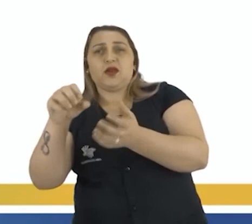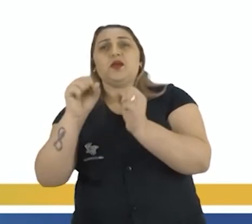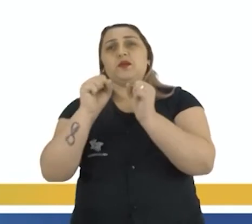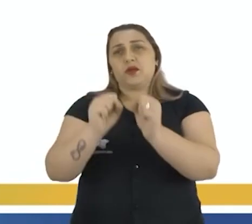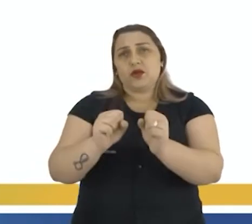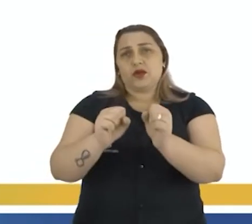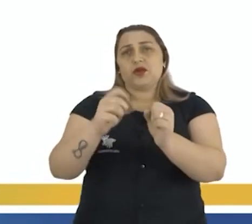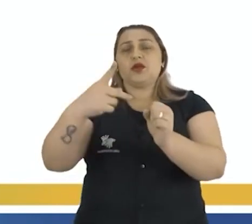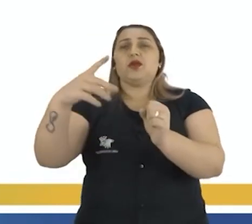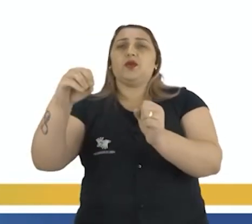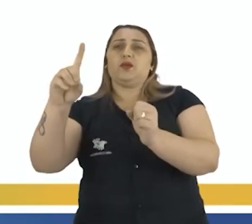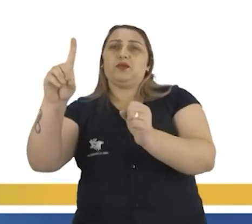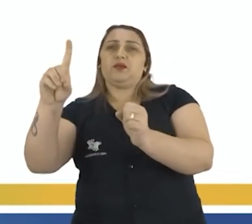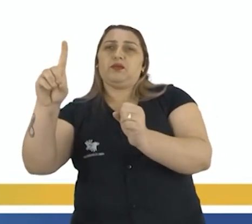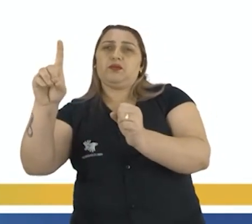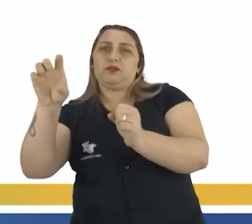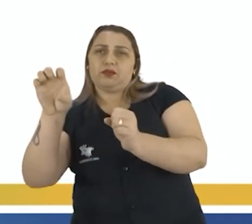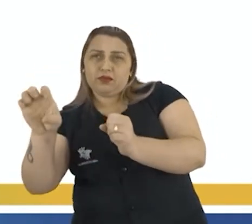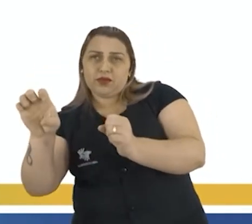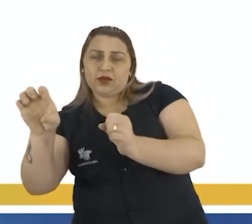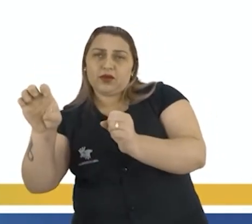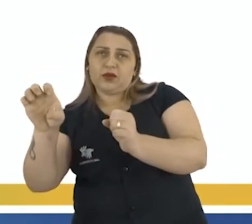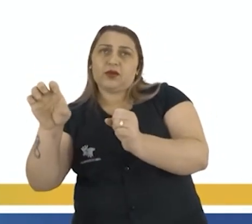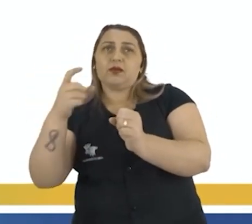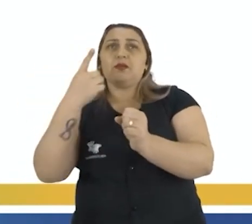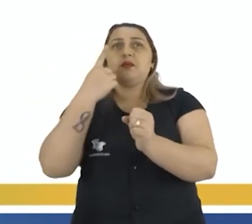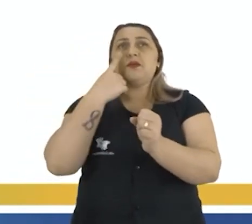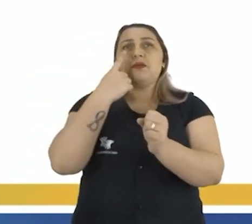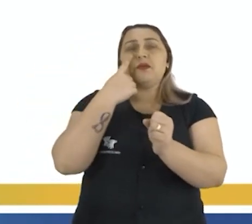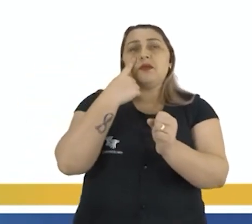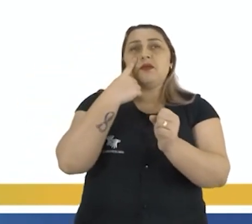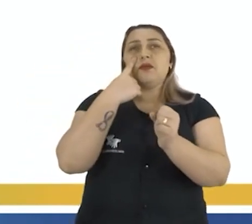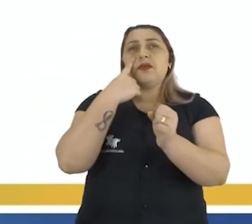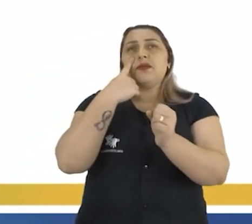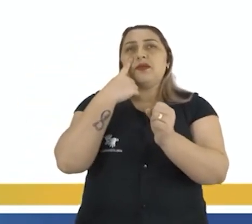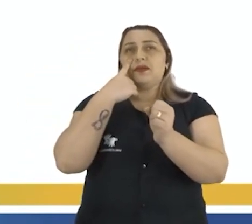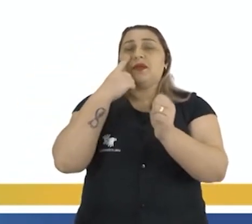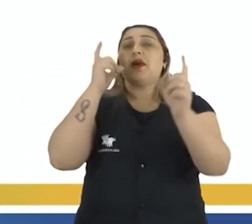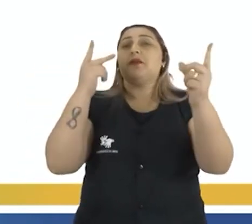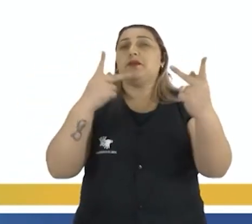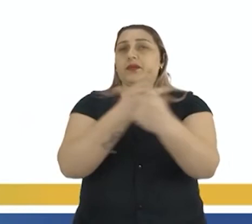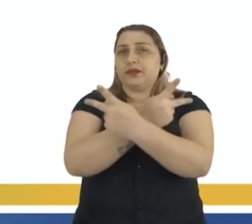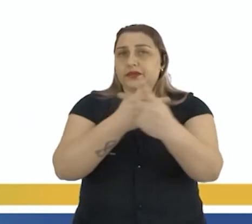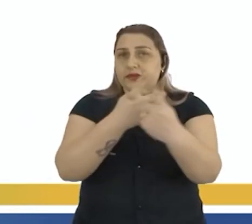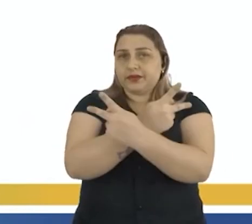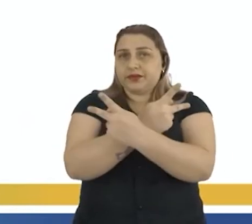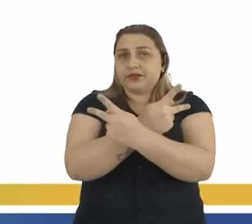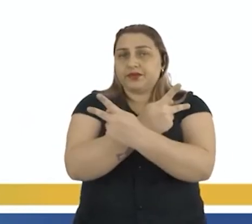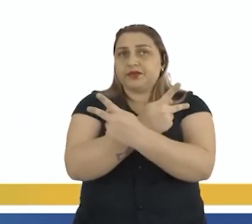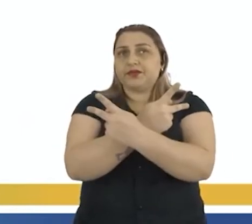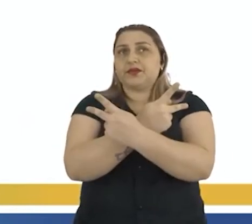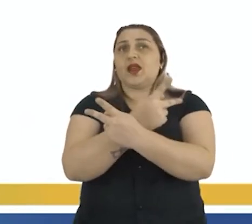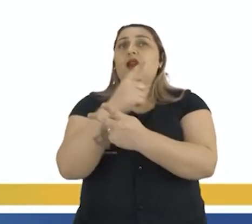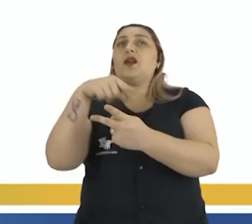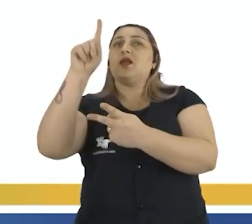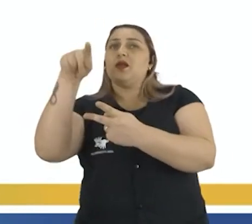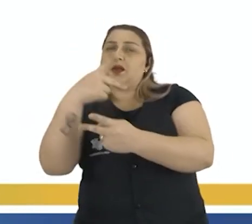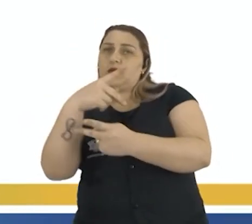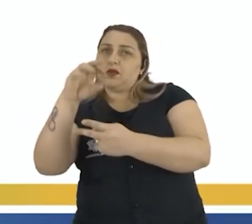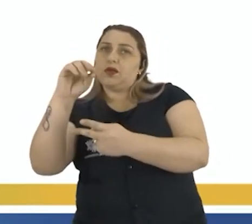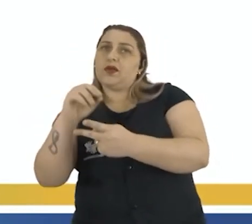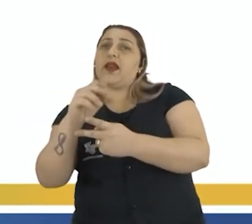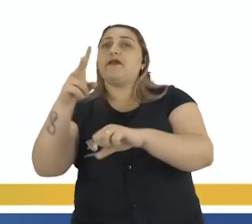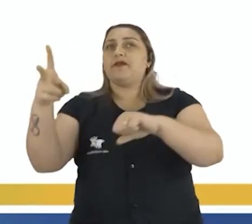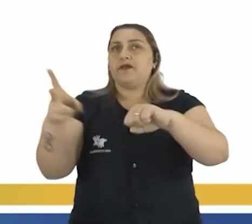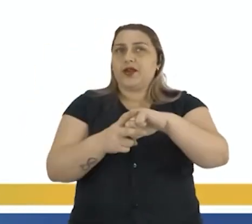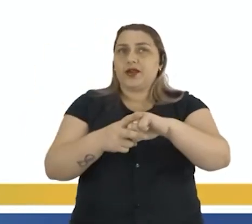pôde e o pode. Observe que o por sem acento é uma preposição. O por com acento é